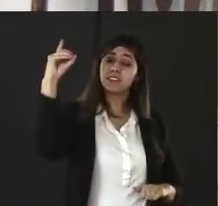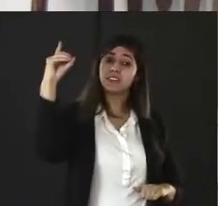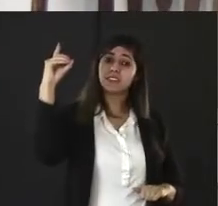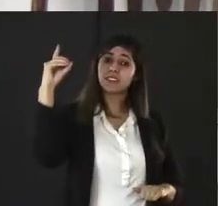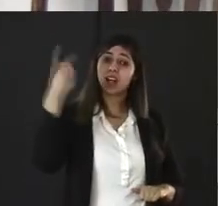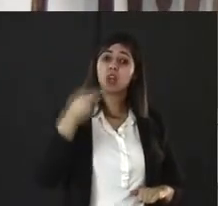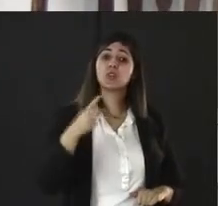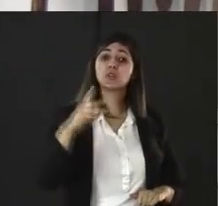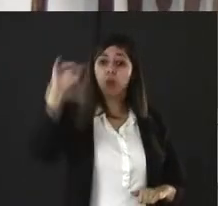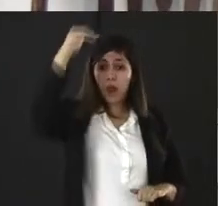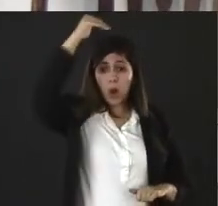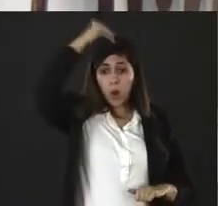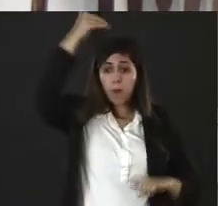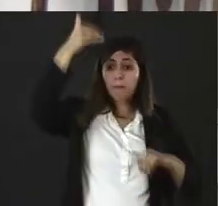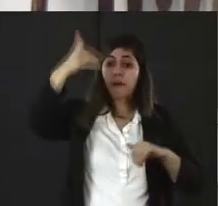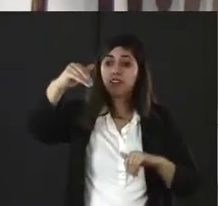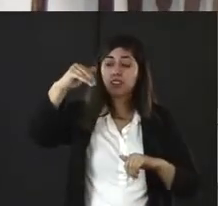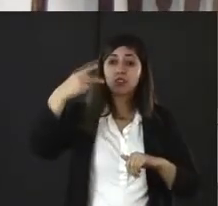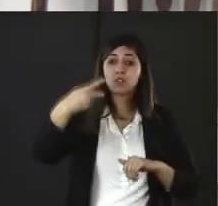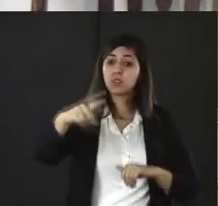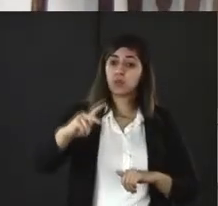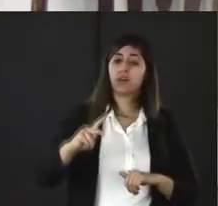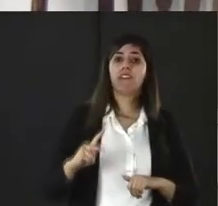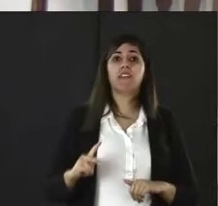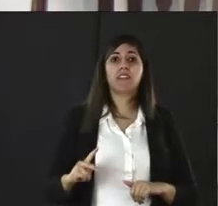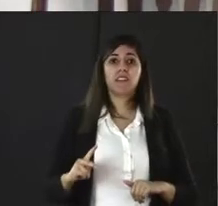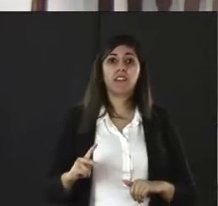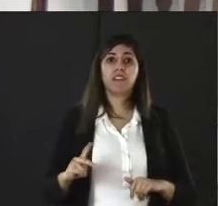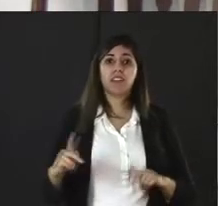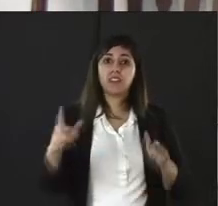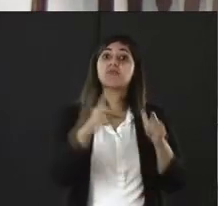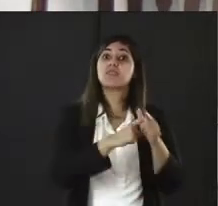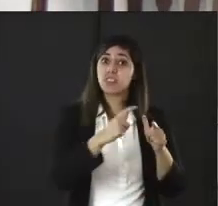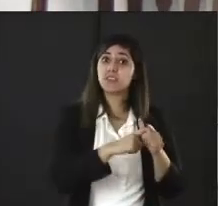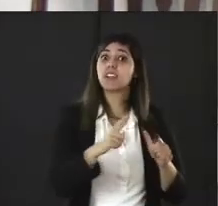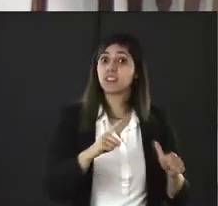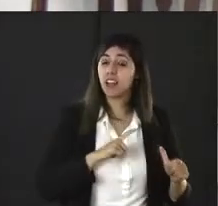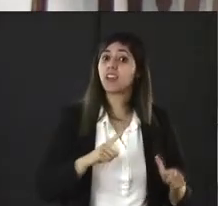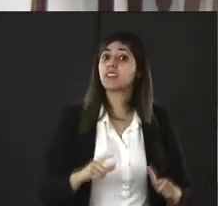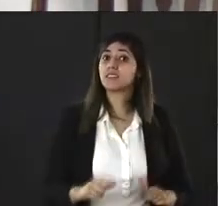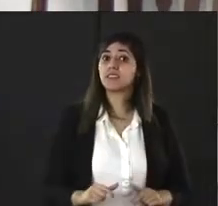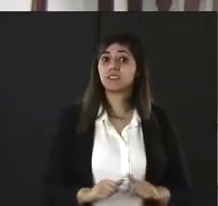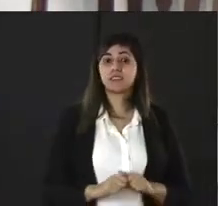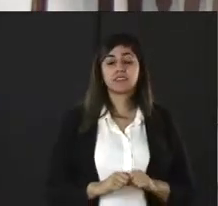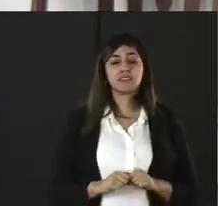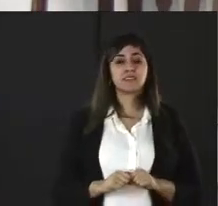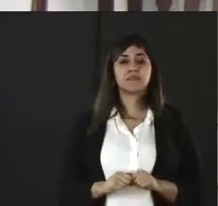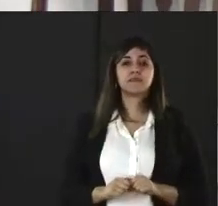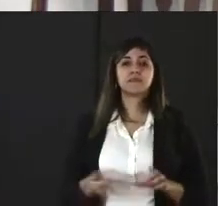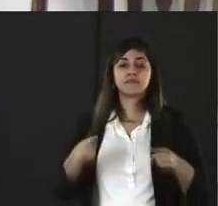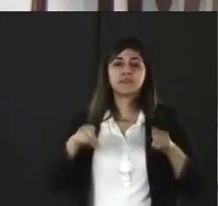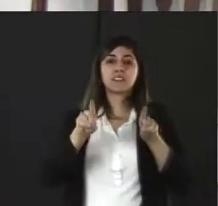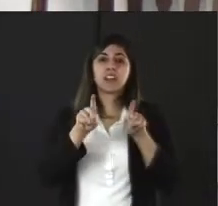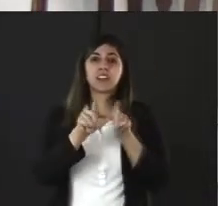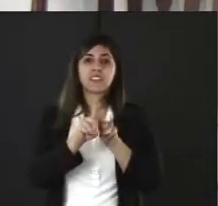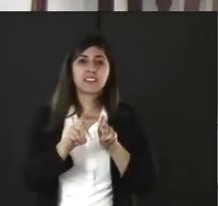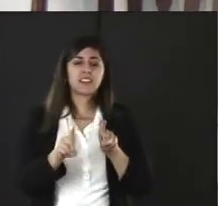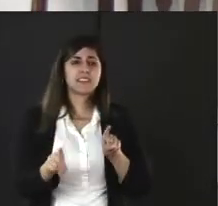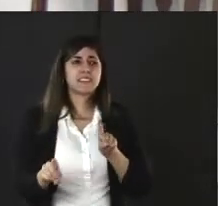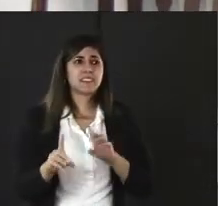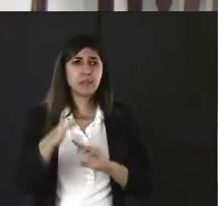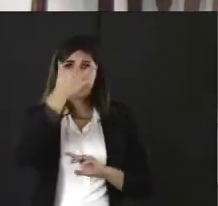está pesando sobre vocês esta esta conta e eles ficam muito